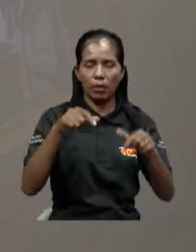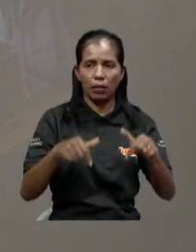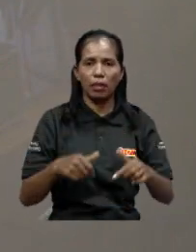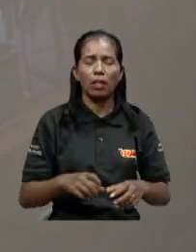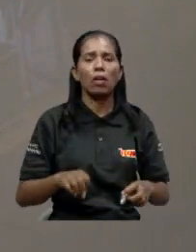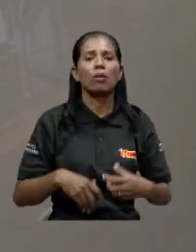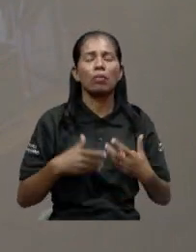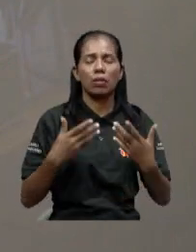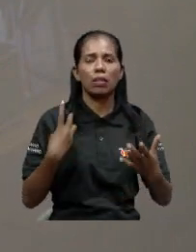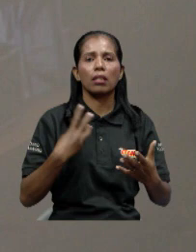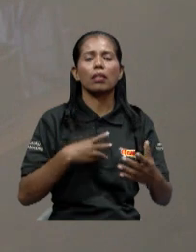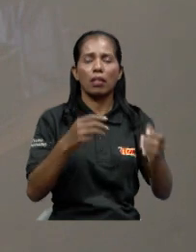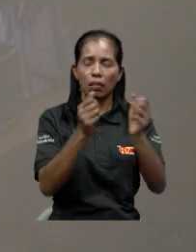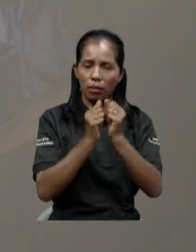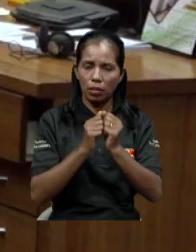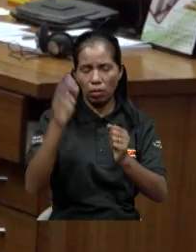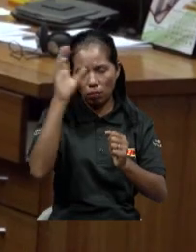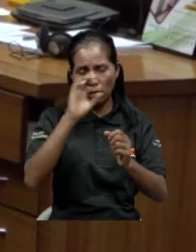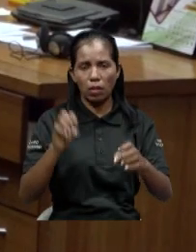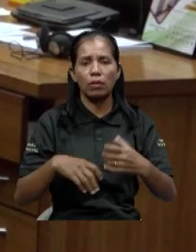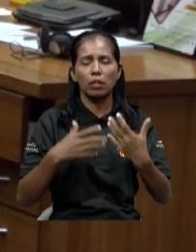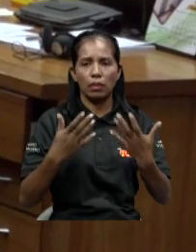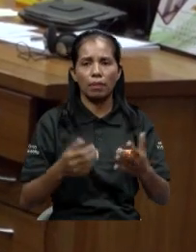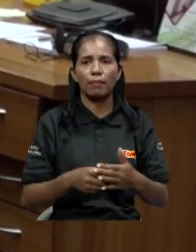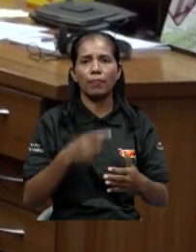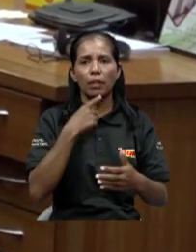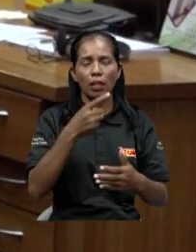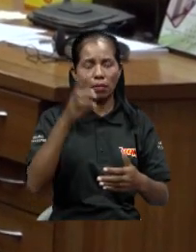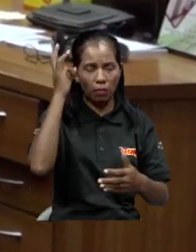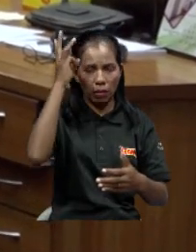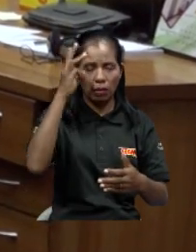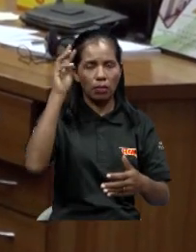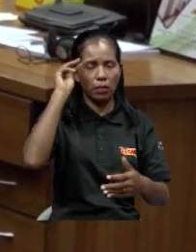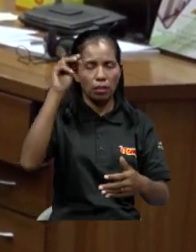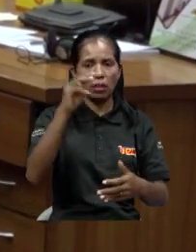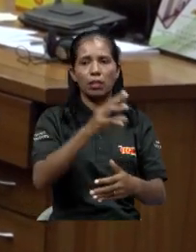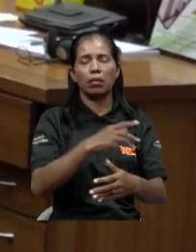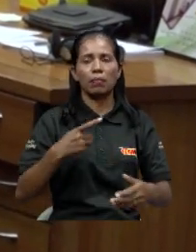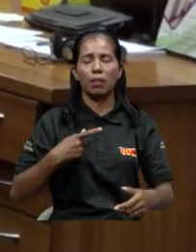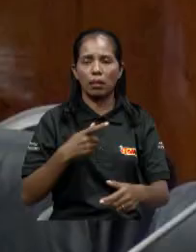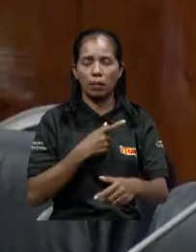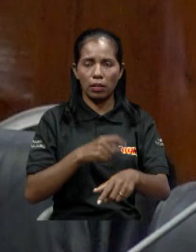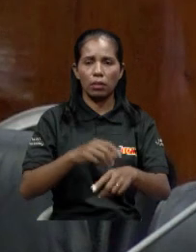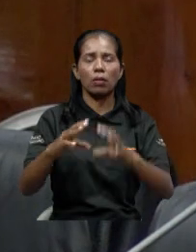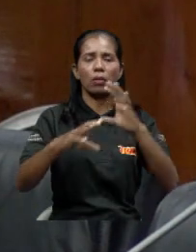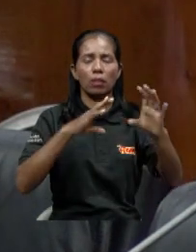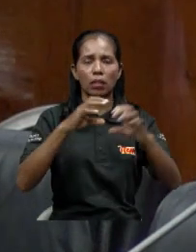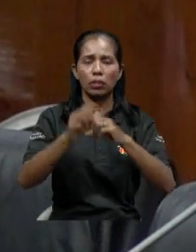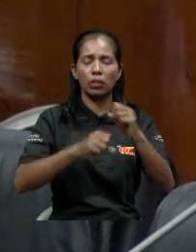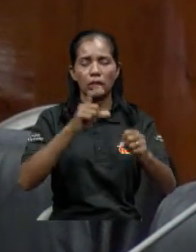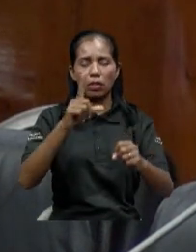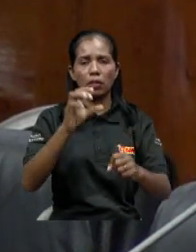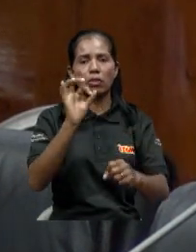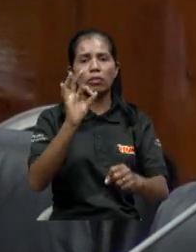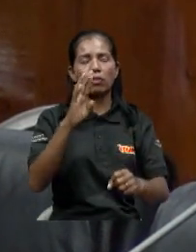o insa ita muito buca solução. Hatamba preocupação né, ministro assunto parlamentar no comunicação social